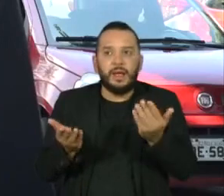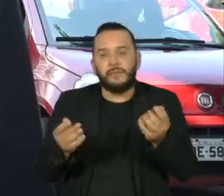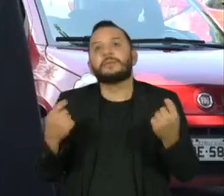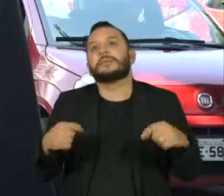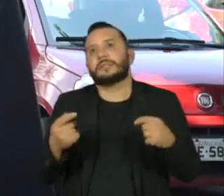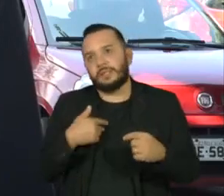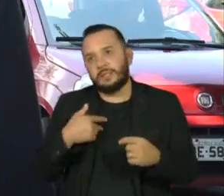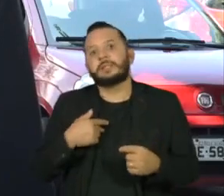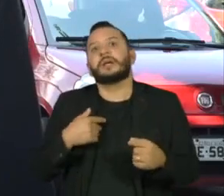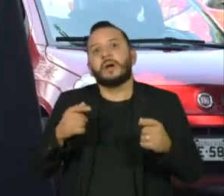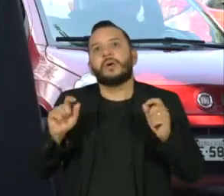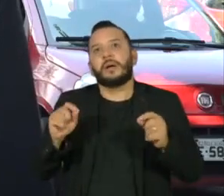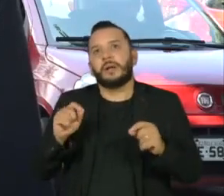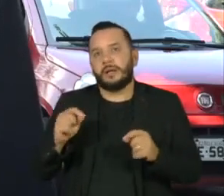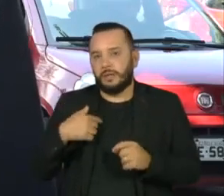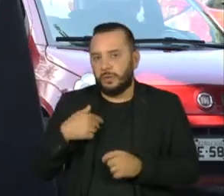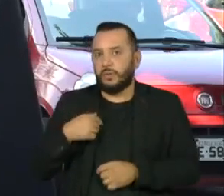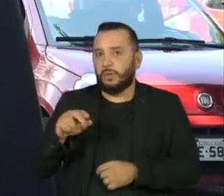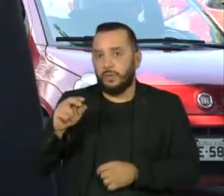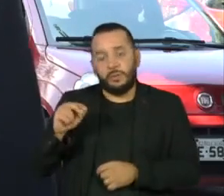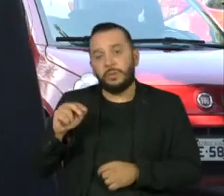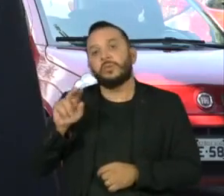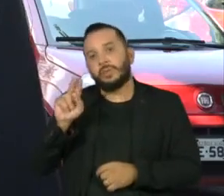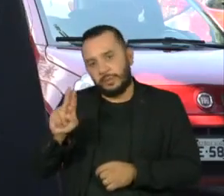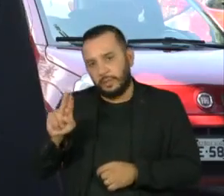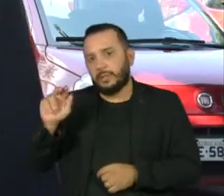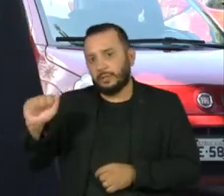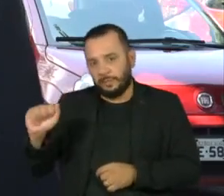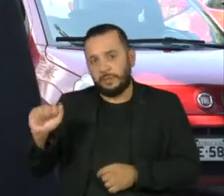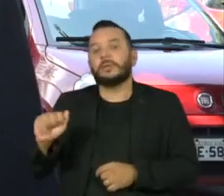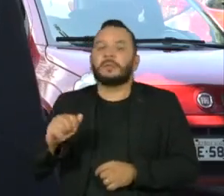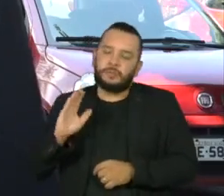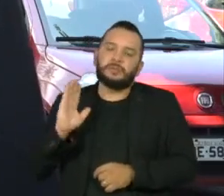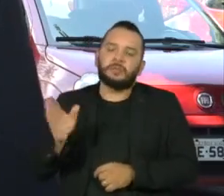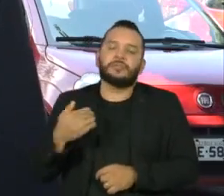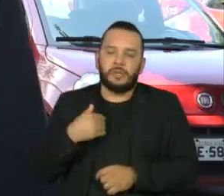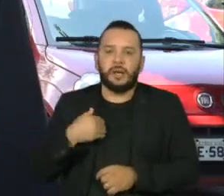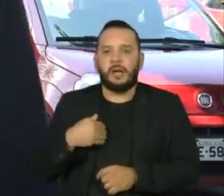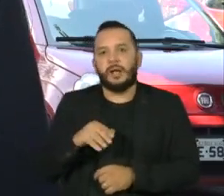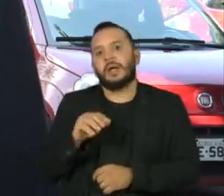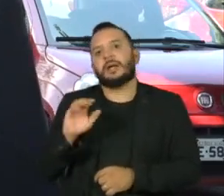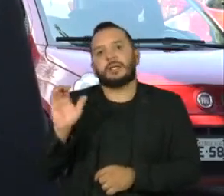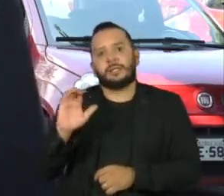deve procurar uma das unidades de atendimento de Niterói Rio de Janeiro Rodrigo Gomes para o jornal da